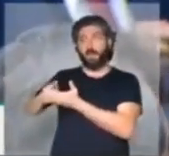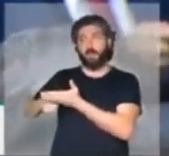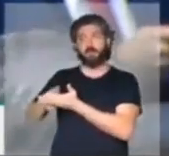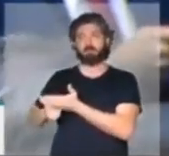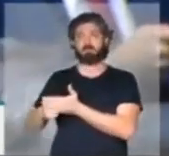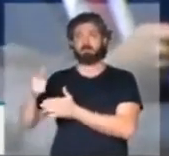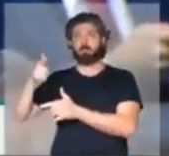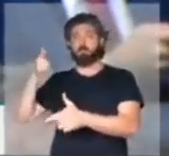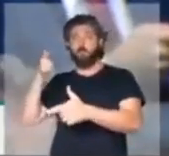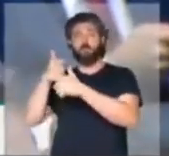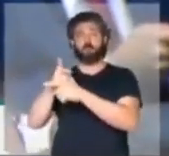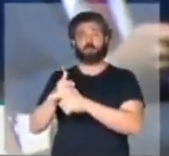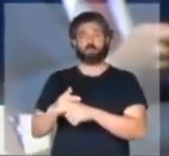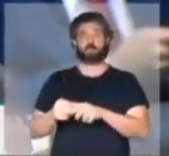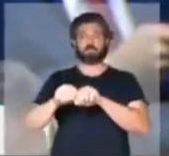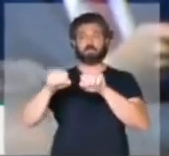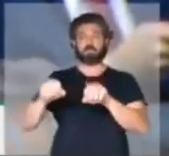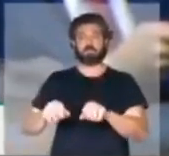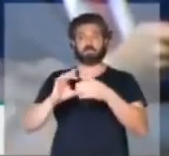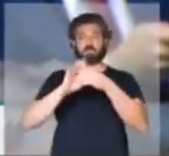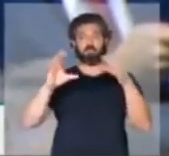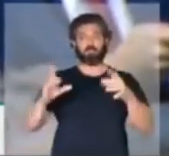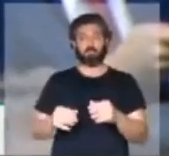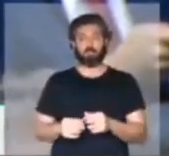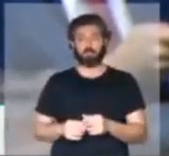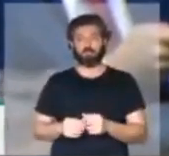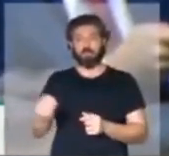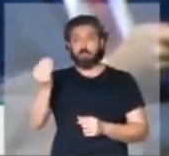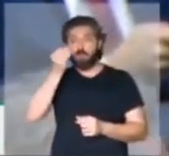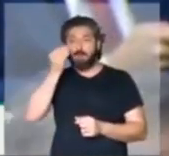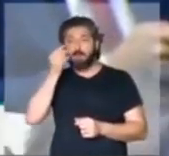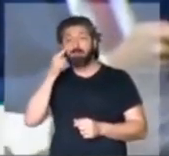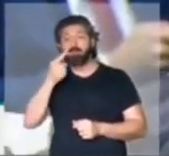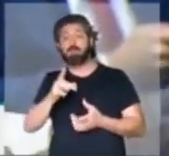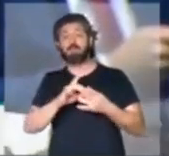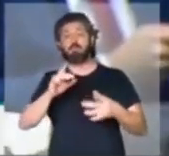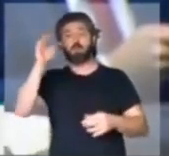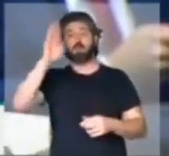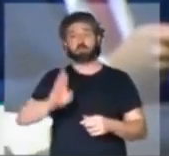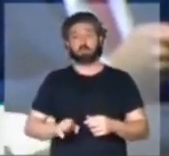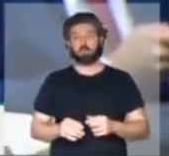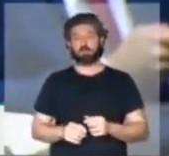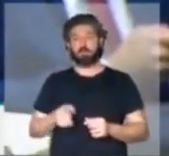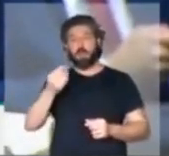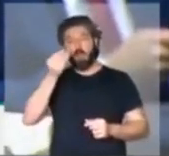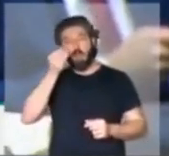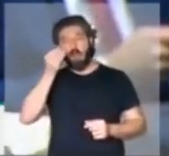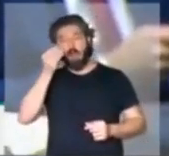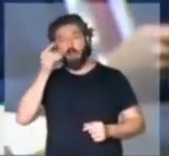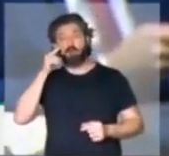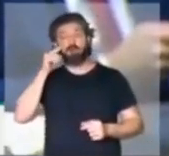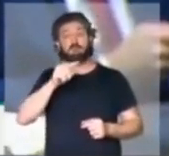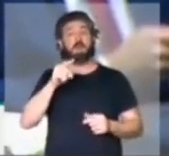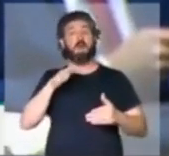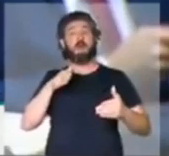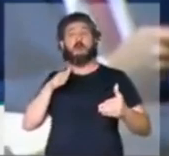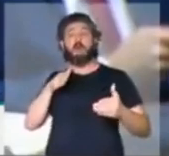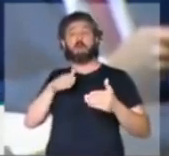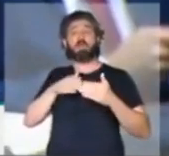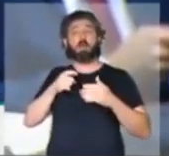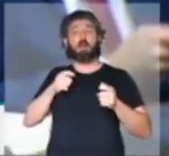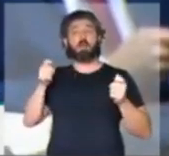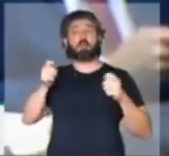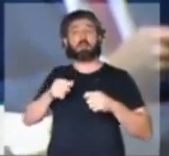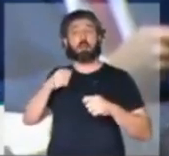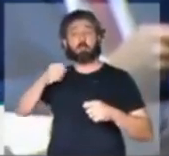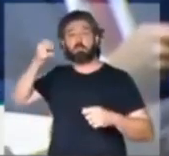foi uma ofensa ao sistema democrático e um teste para a democracia brasileira. Ele testou para ver até onde ele pode